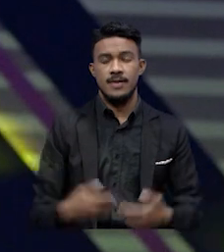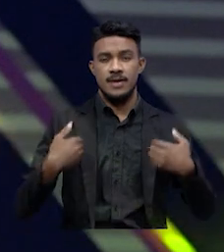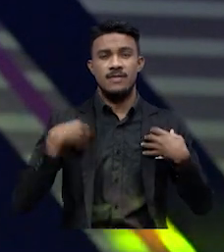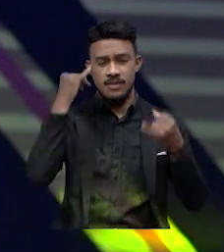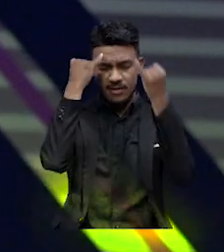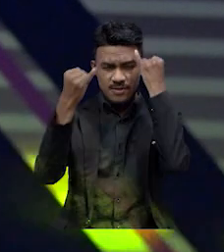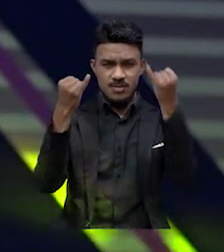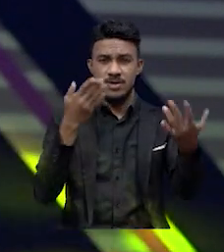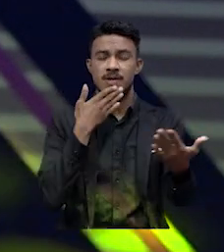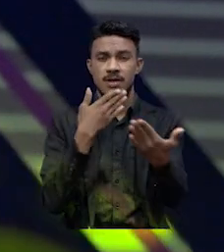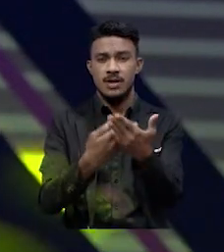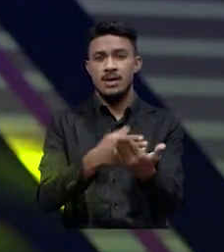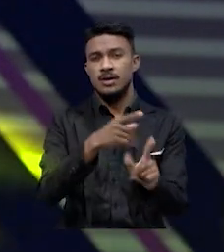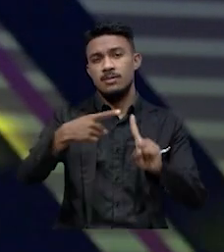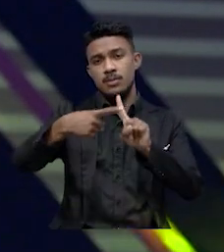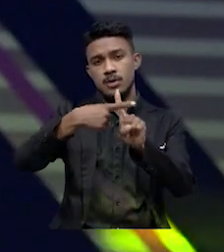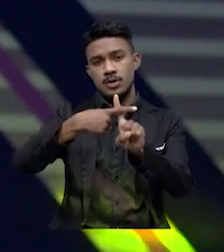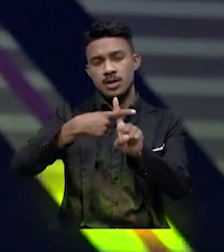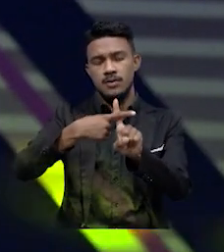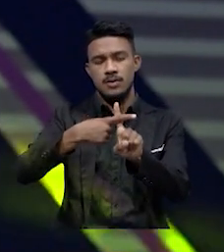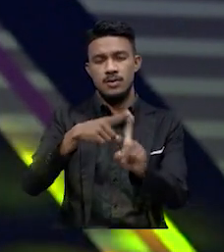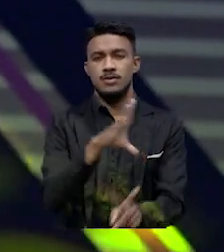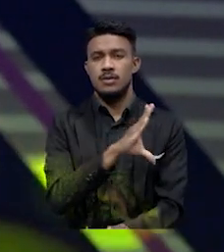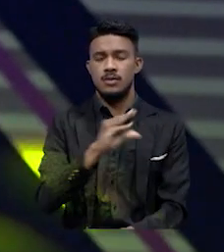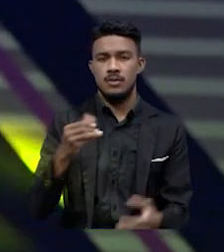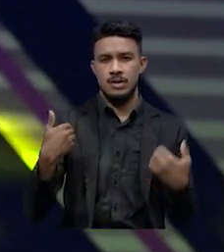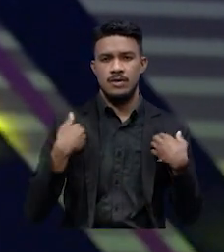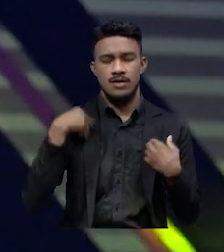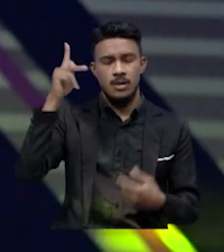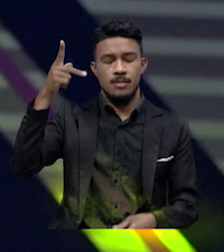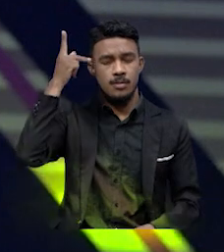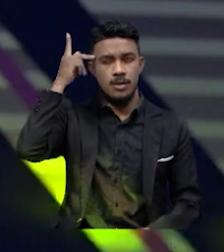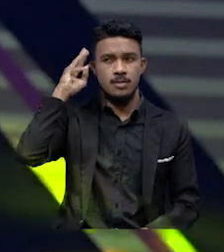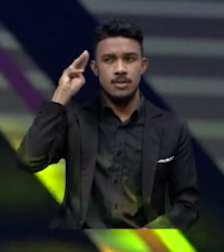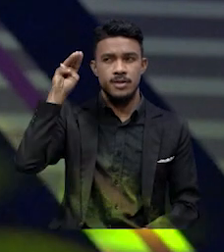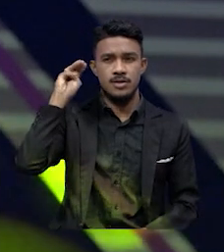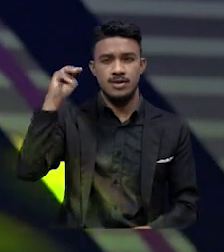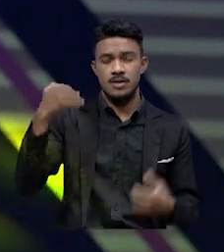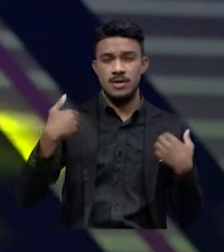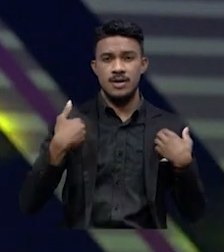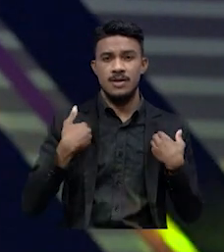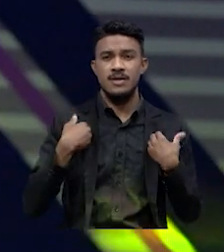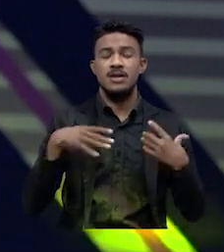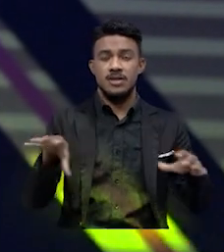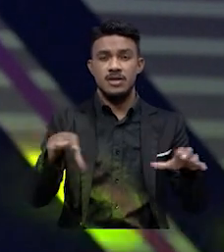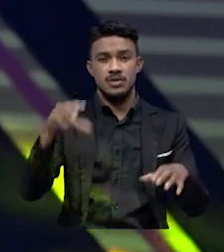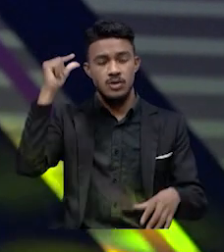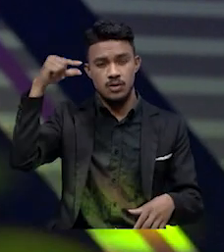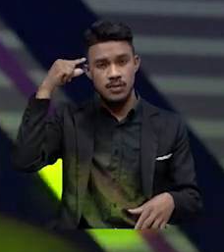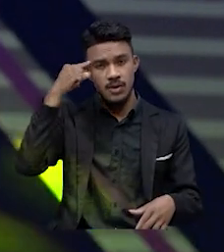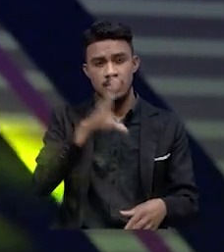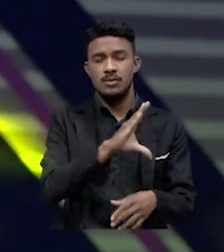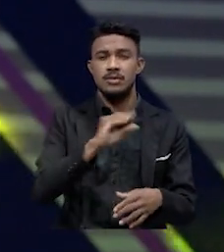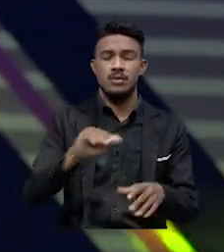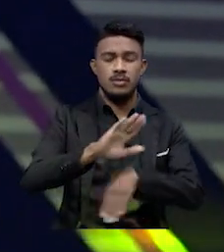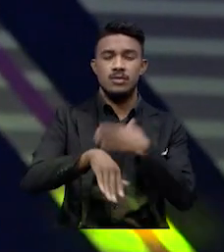informação dia positivo. O senhor Primeiro-Ministro, meu cometimento, o governo toma o meu